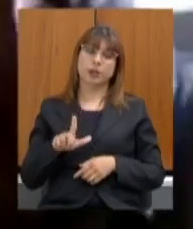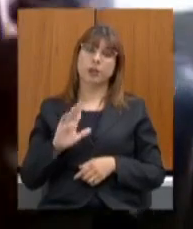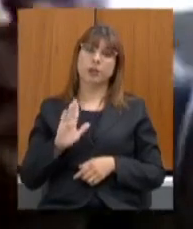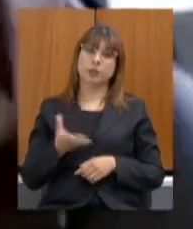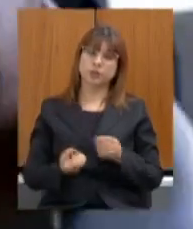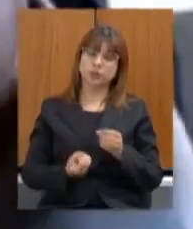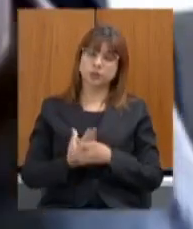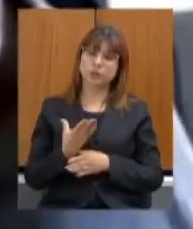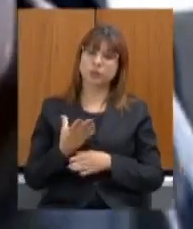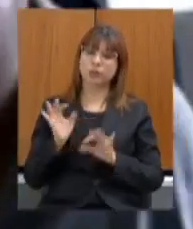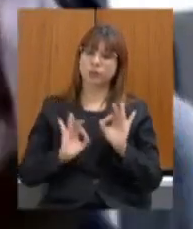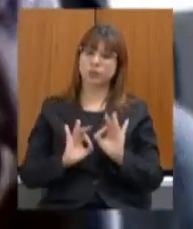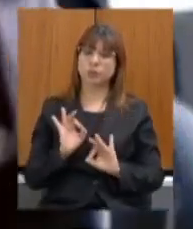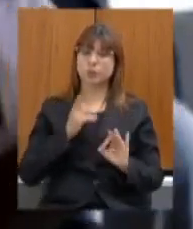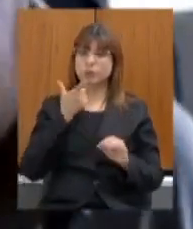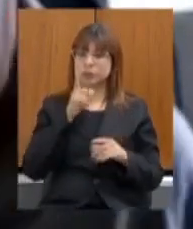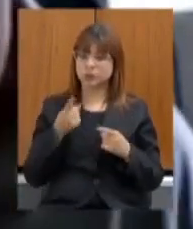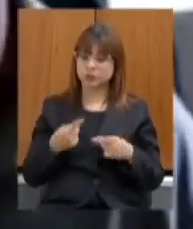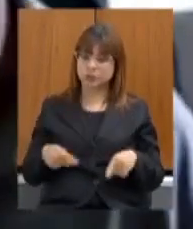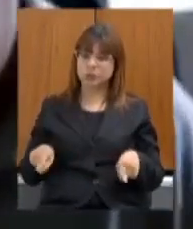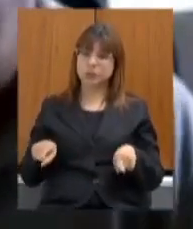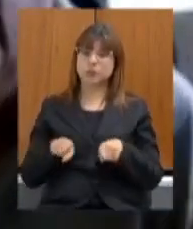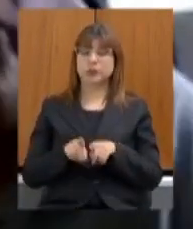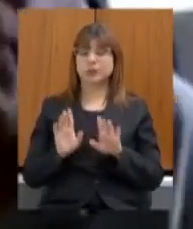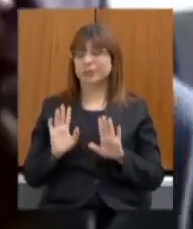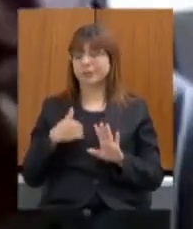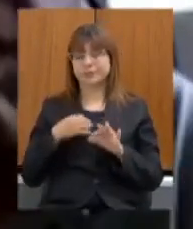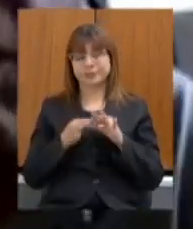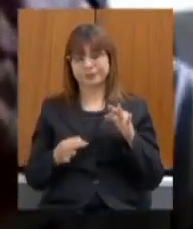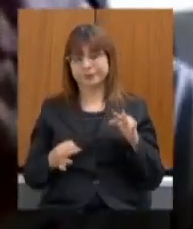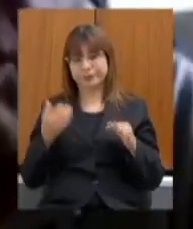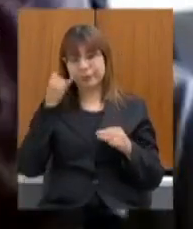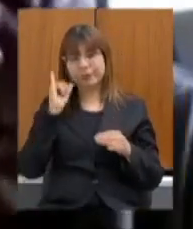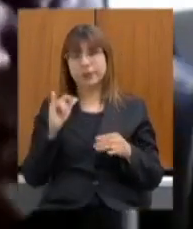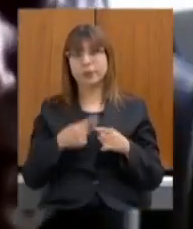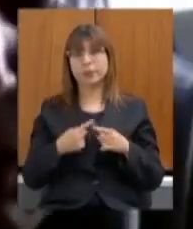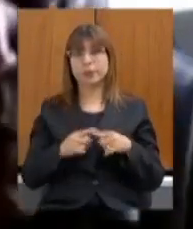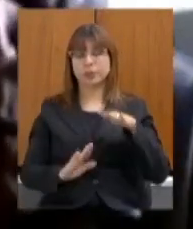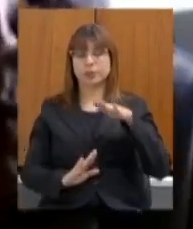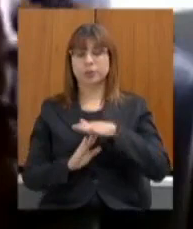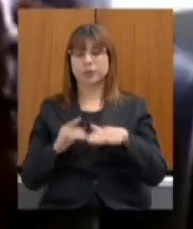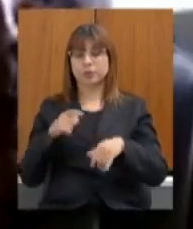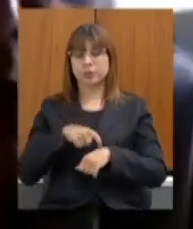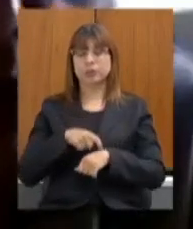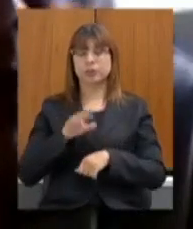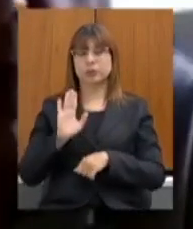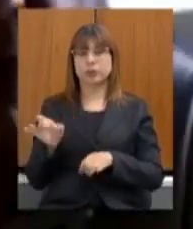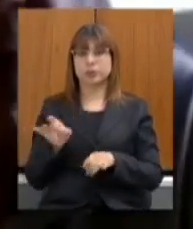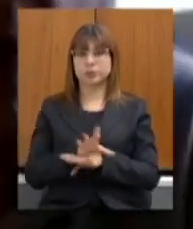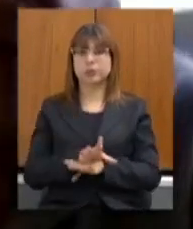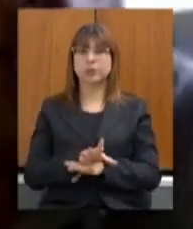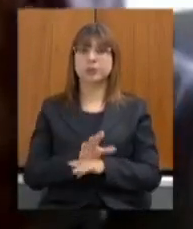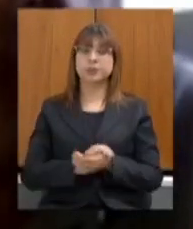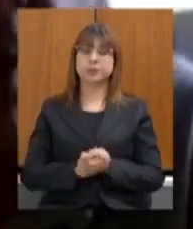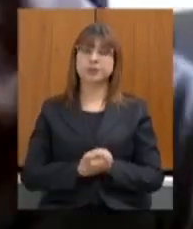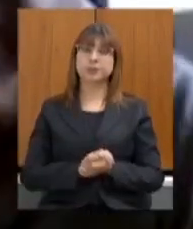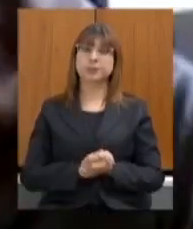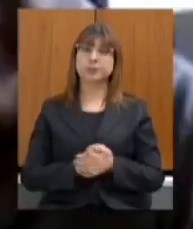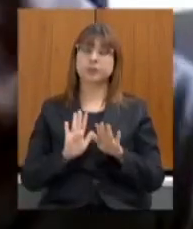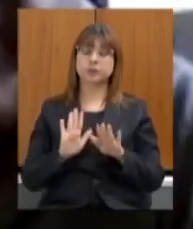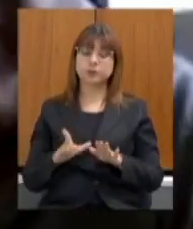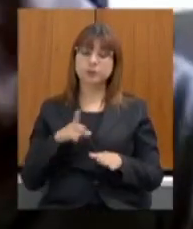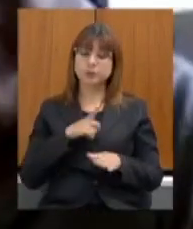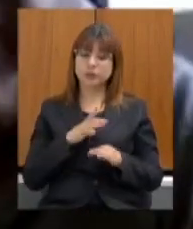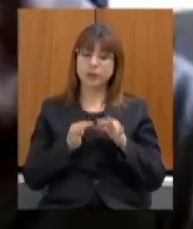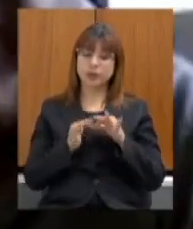para isso, para fazer essas parcerias. Enfim, não vou estender que já me deu o último minuto aí, final. Mas tem uma